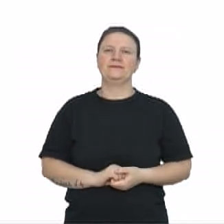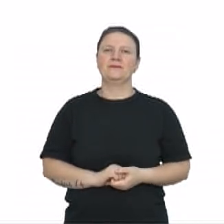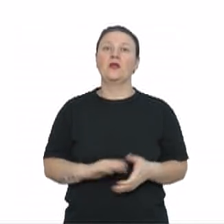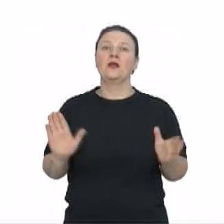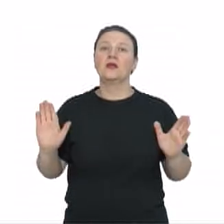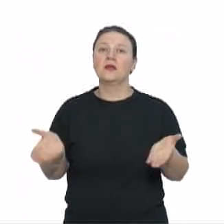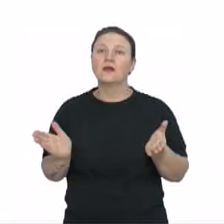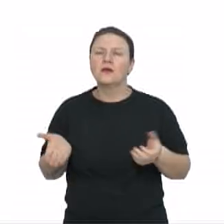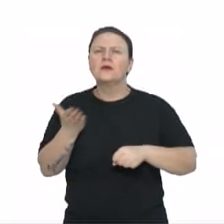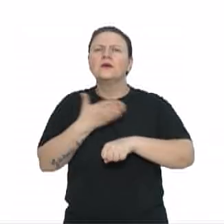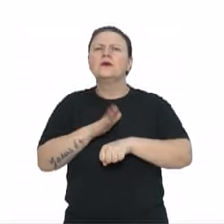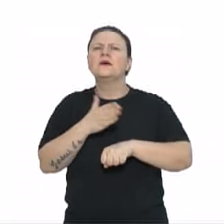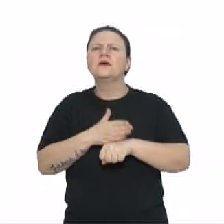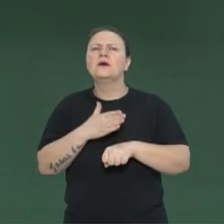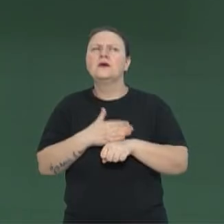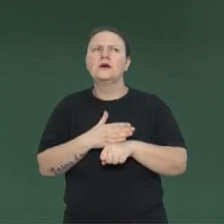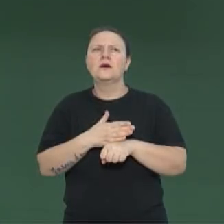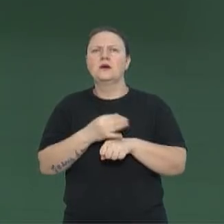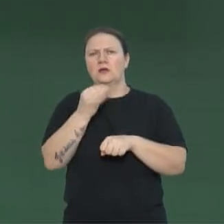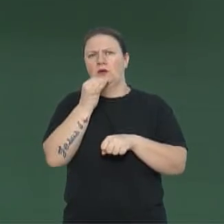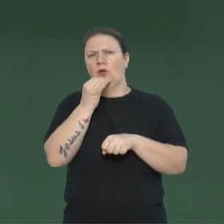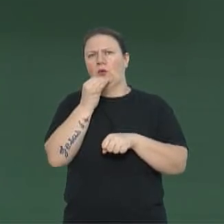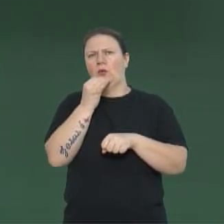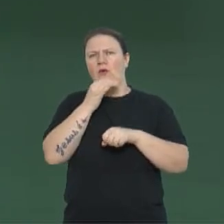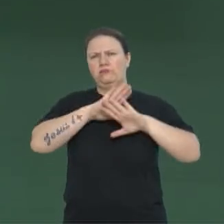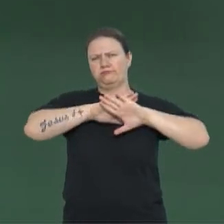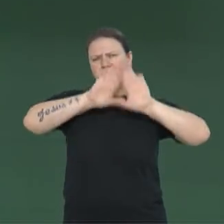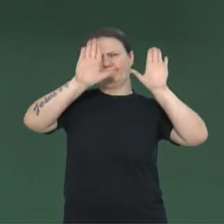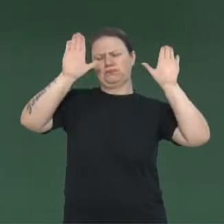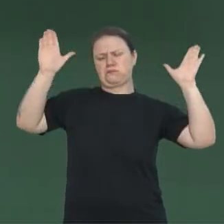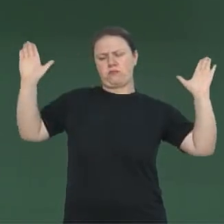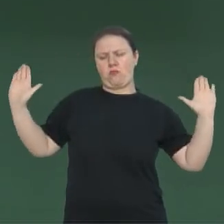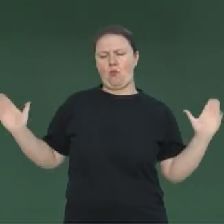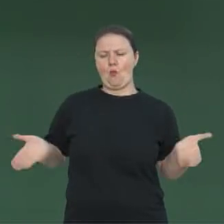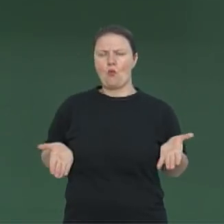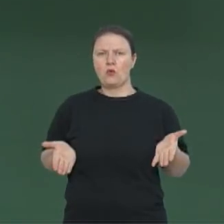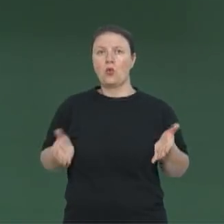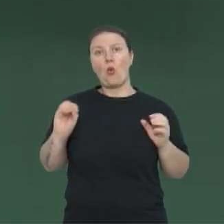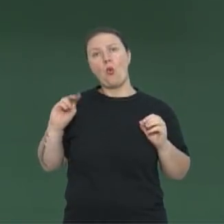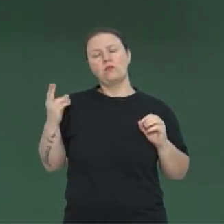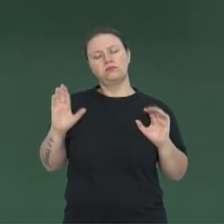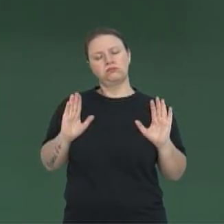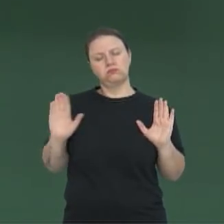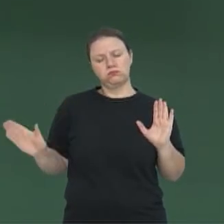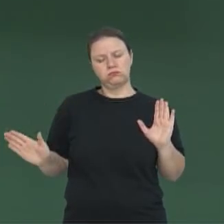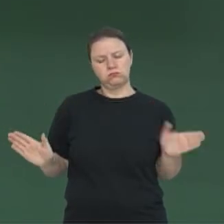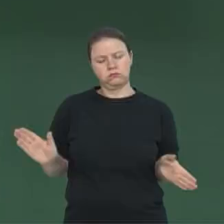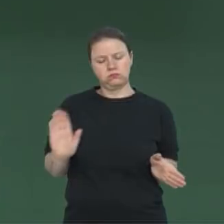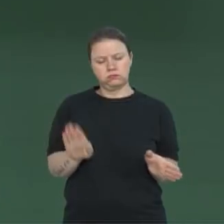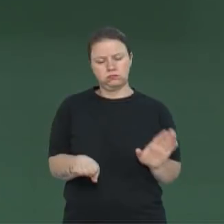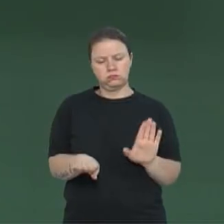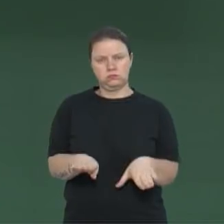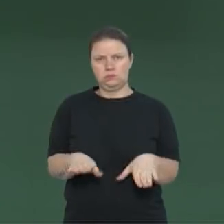Faça movimentos amplos ou movimentos curtos.